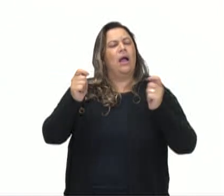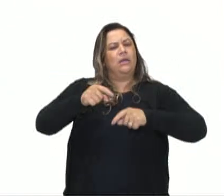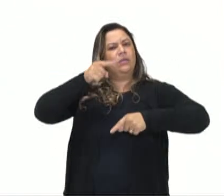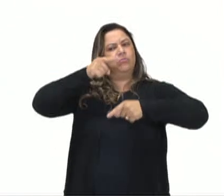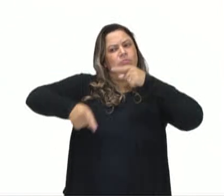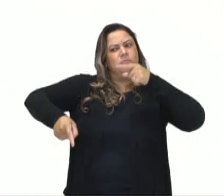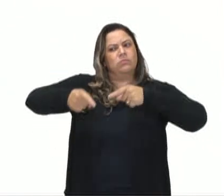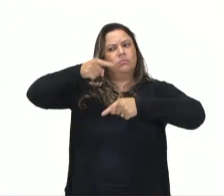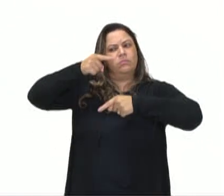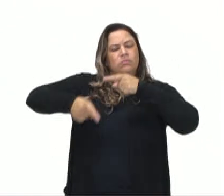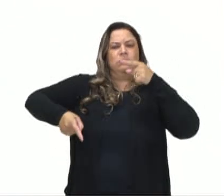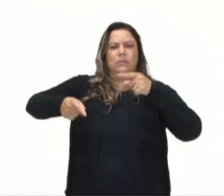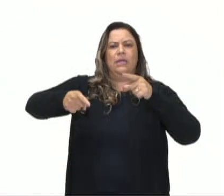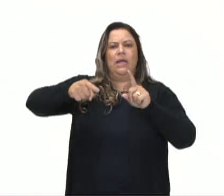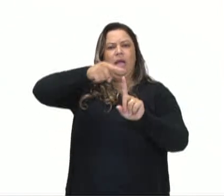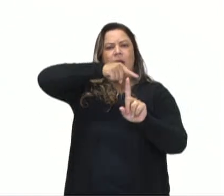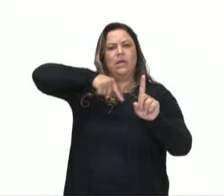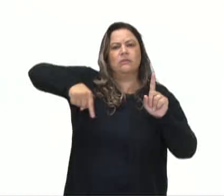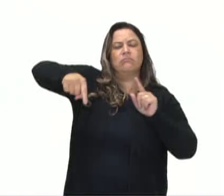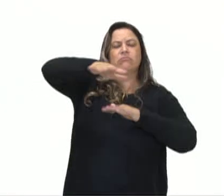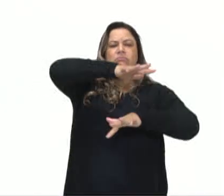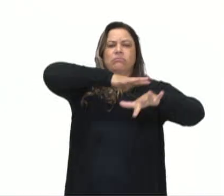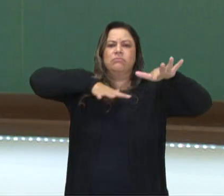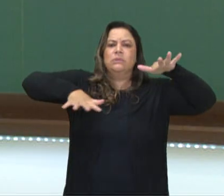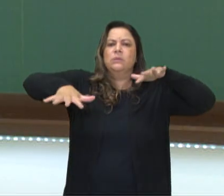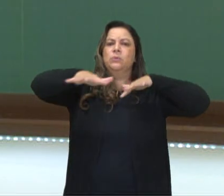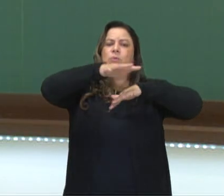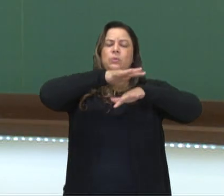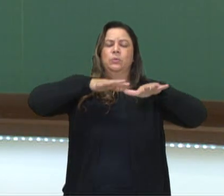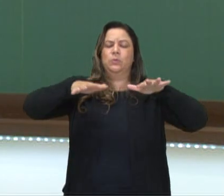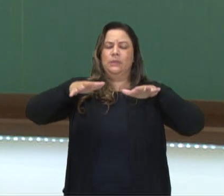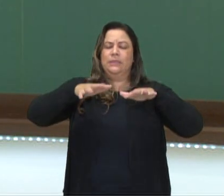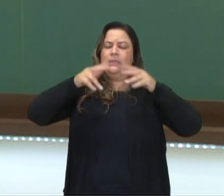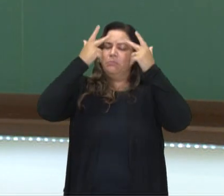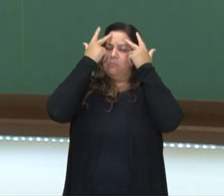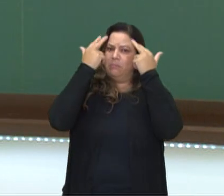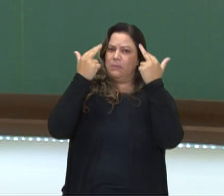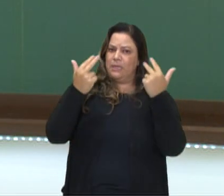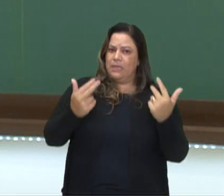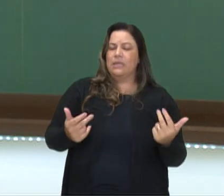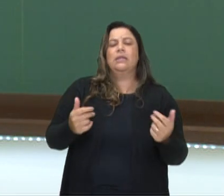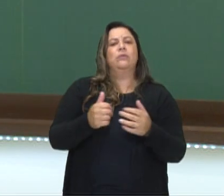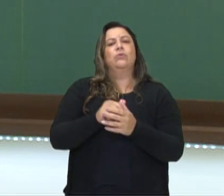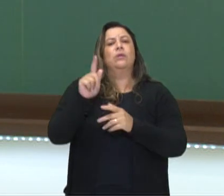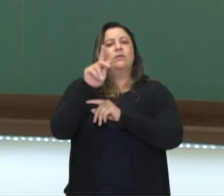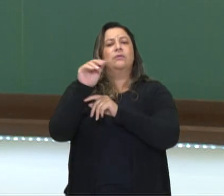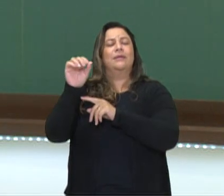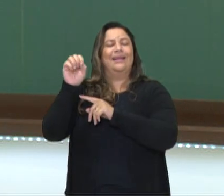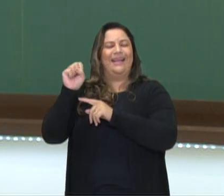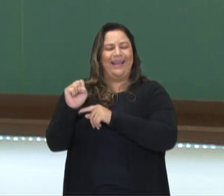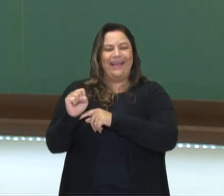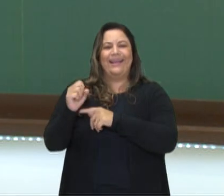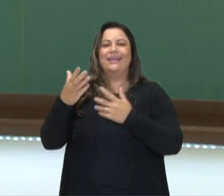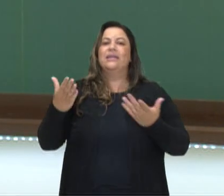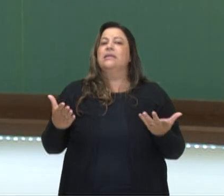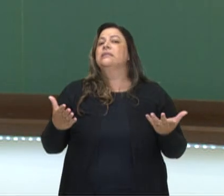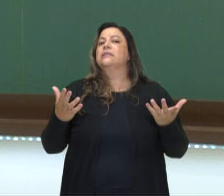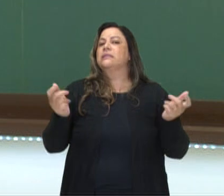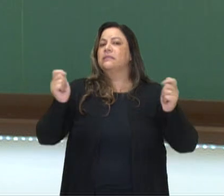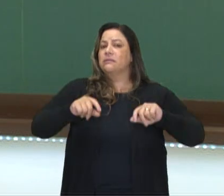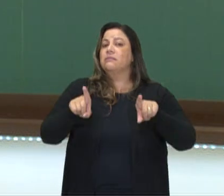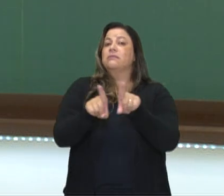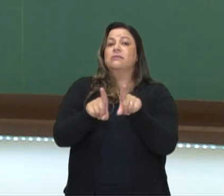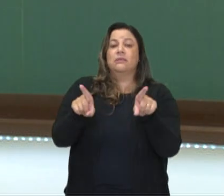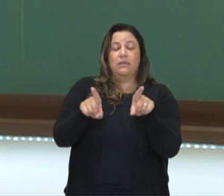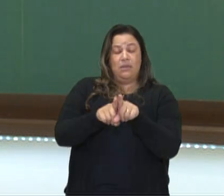impedindo a circulação natural dos gases e da dissipação do calor. Então ela acaba também